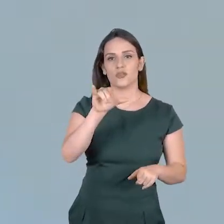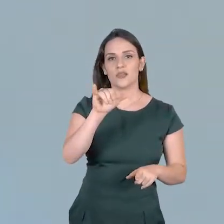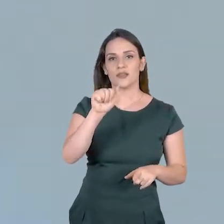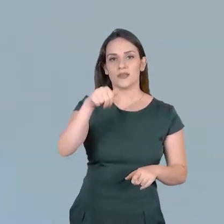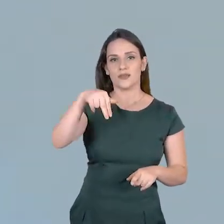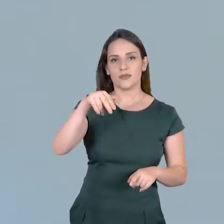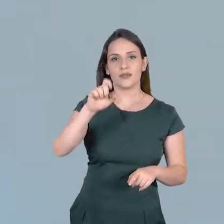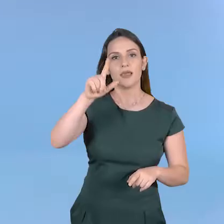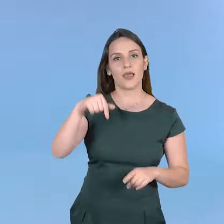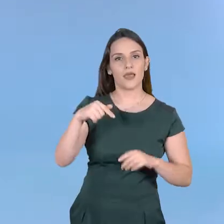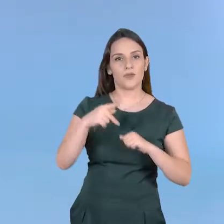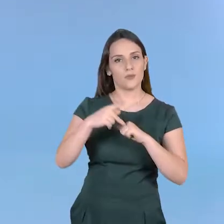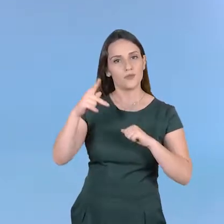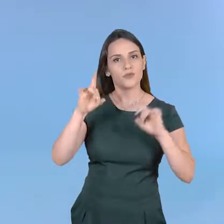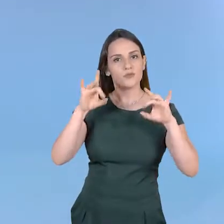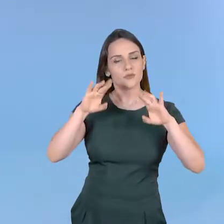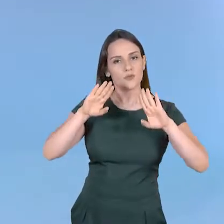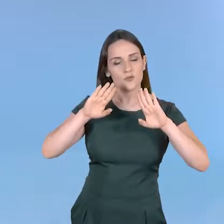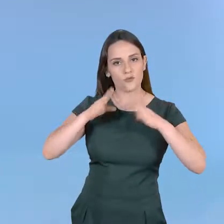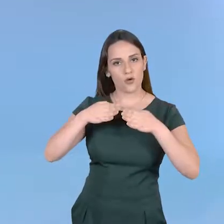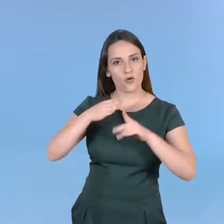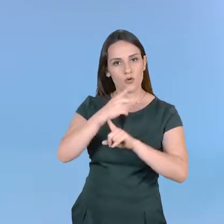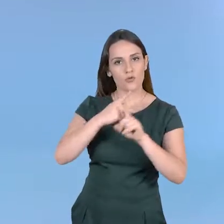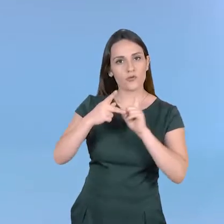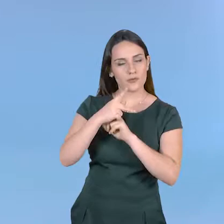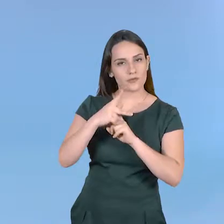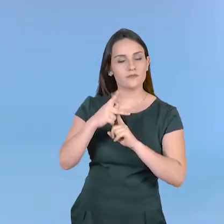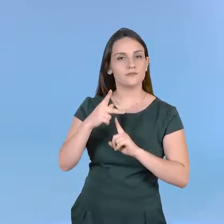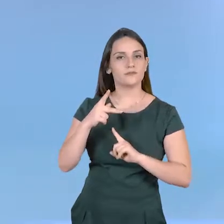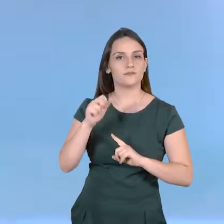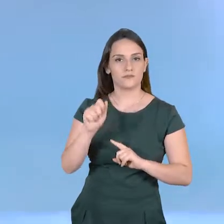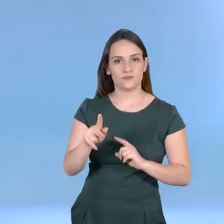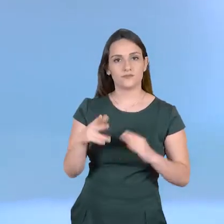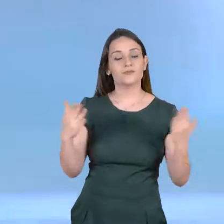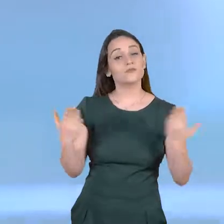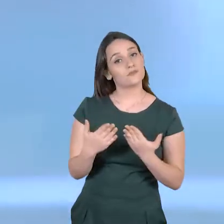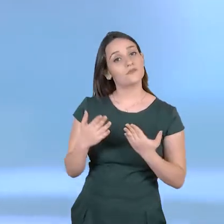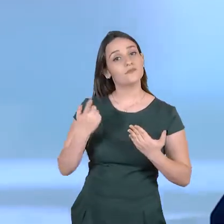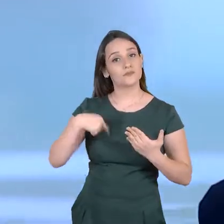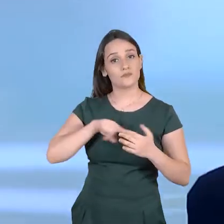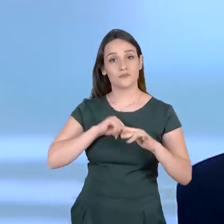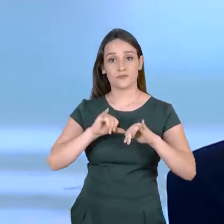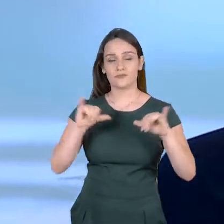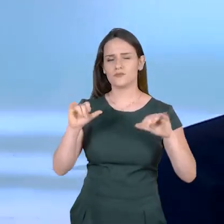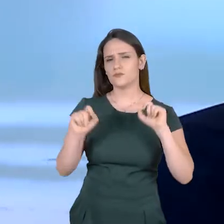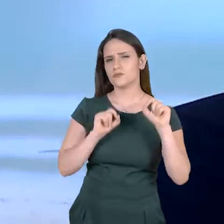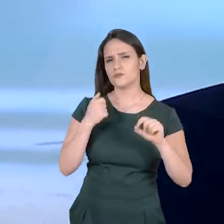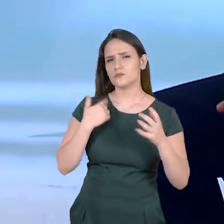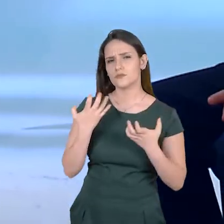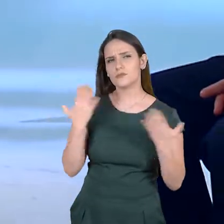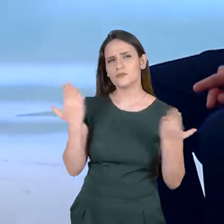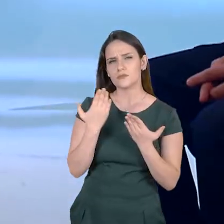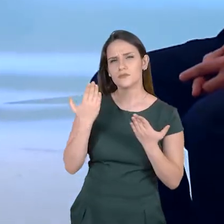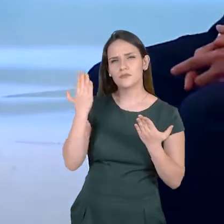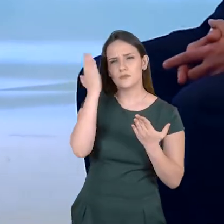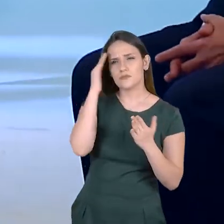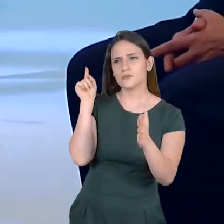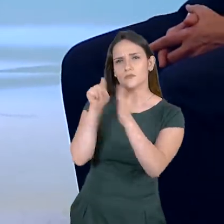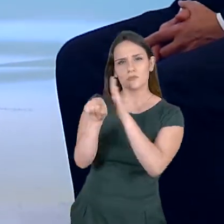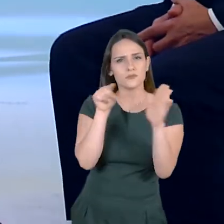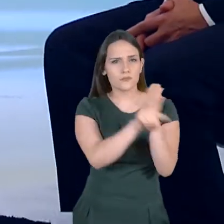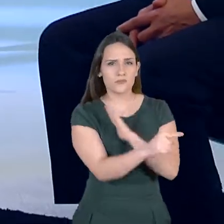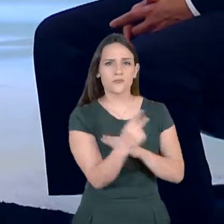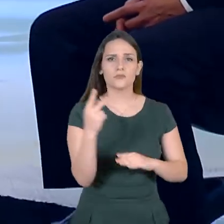Direito Previdenciário. Conforme nós vamos anunciar agora, queremos saber dos dois entrevistados, 2